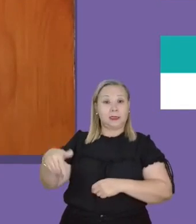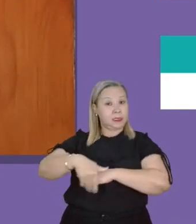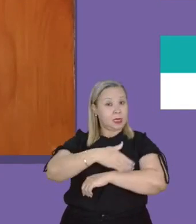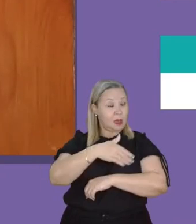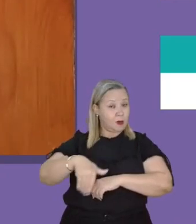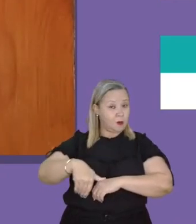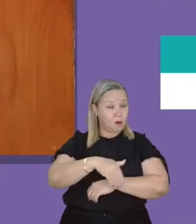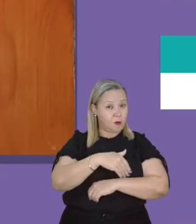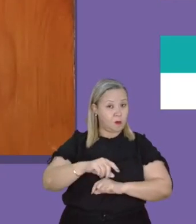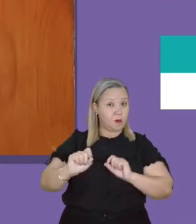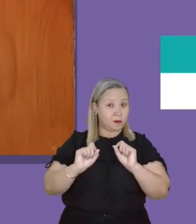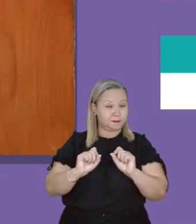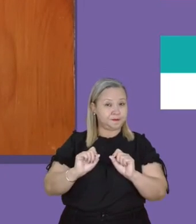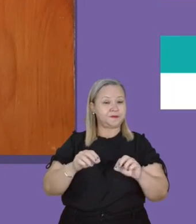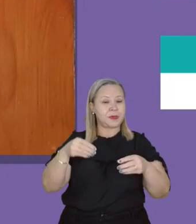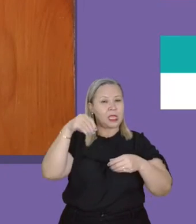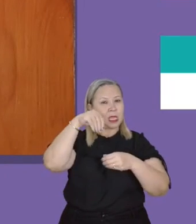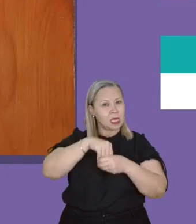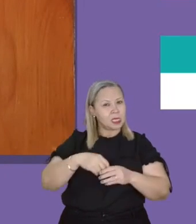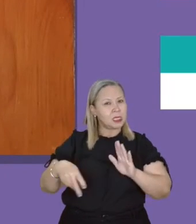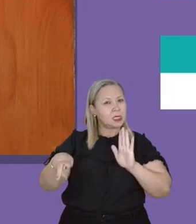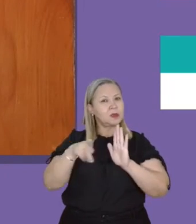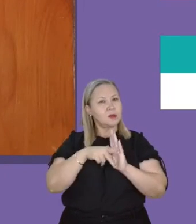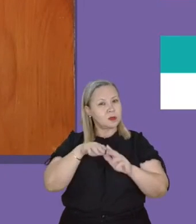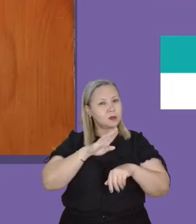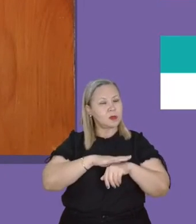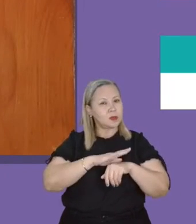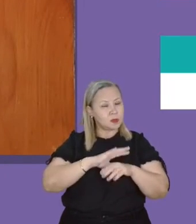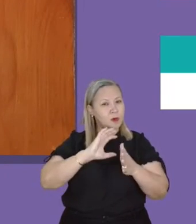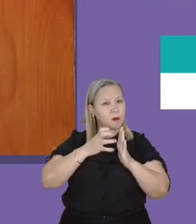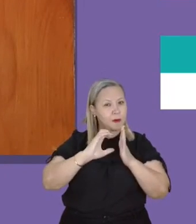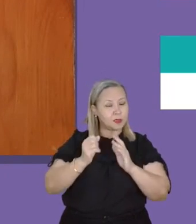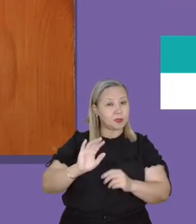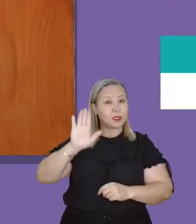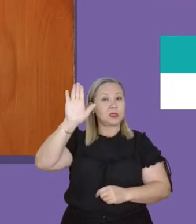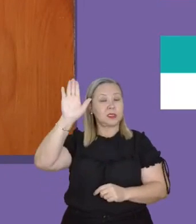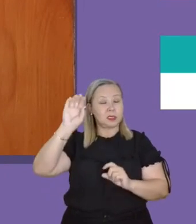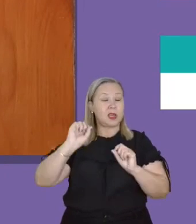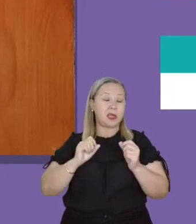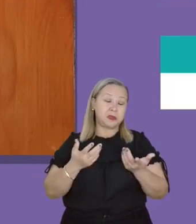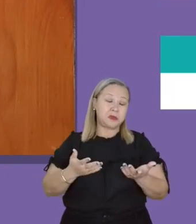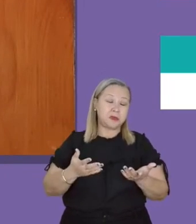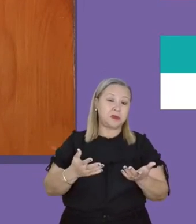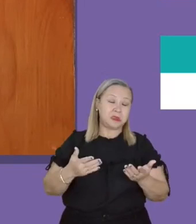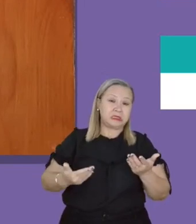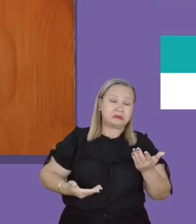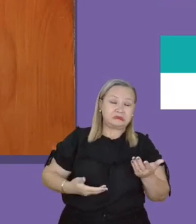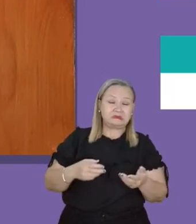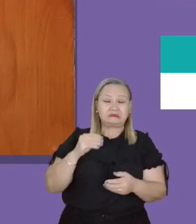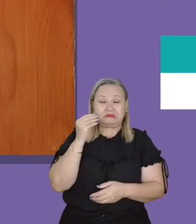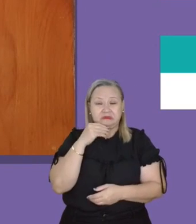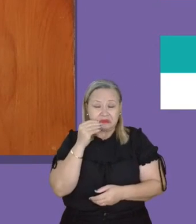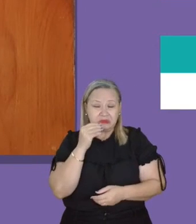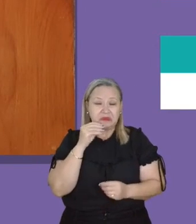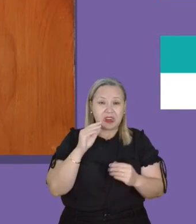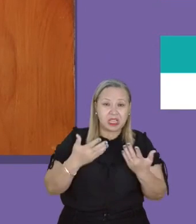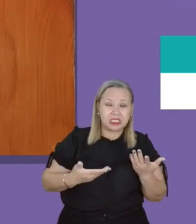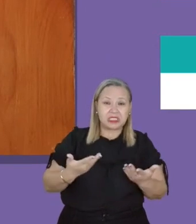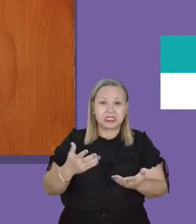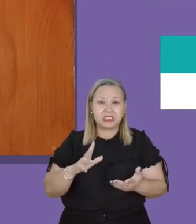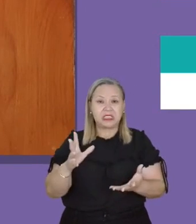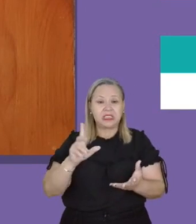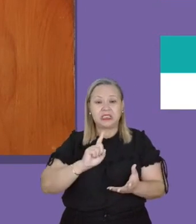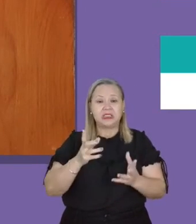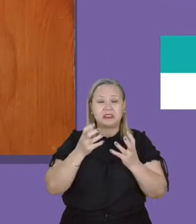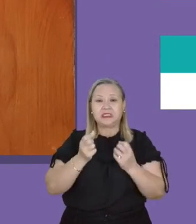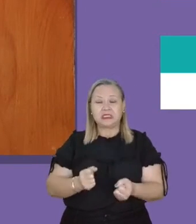mas às vezes dentro do nosso próprio partido, às vezes nossas candidaturas acabam sendo subestimadas, né? Acabam sendo não levadas